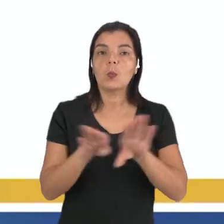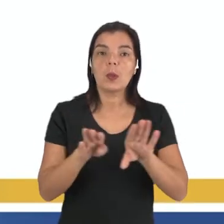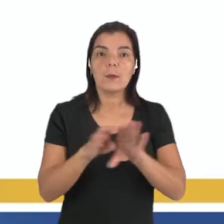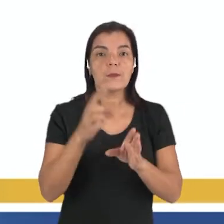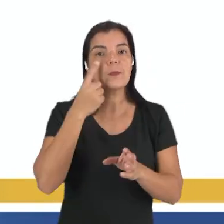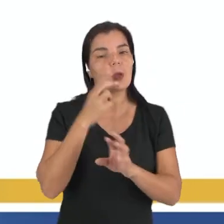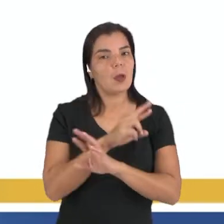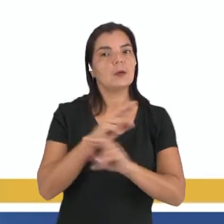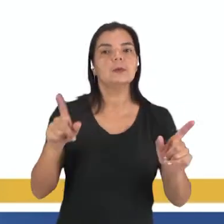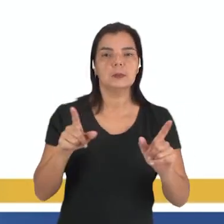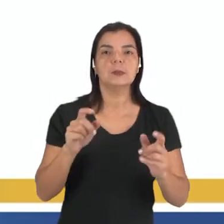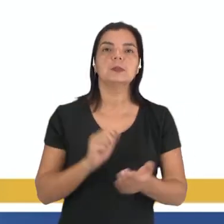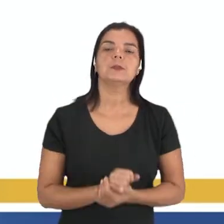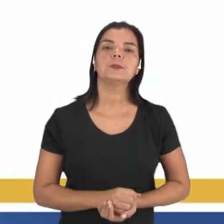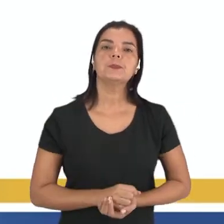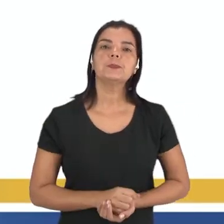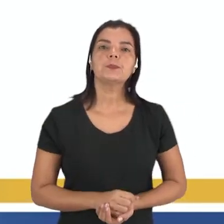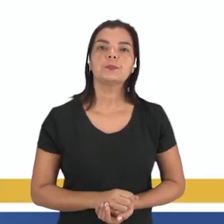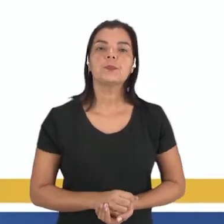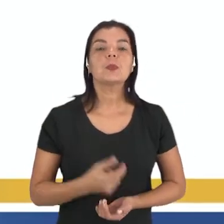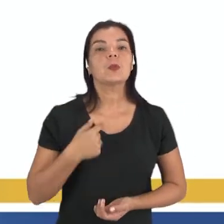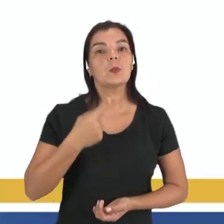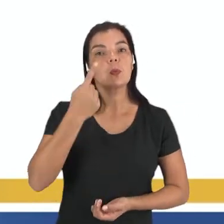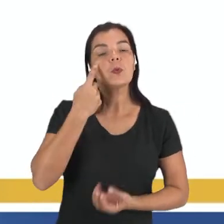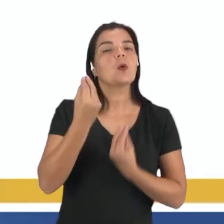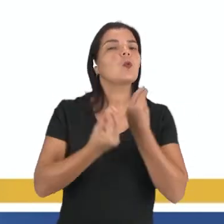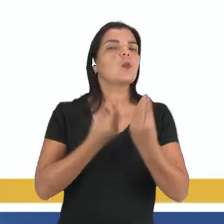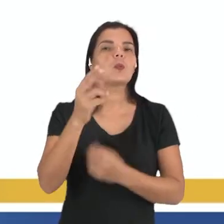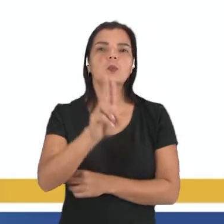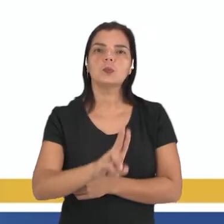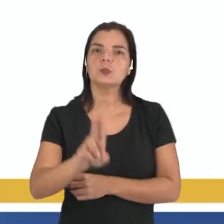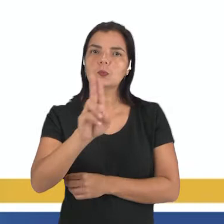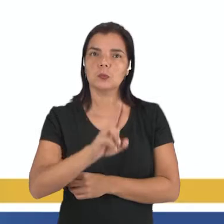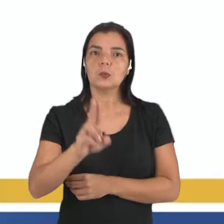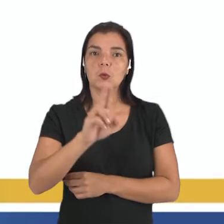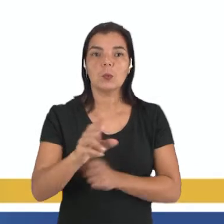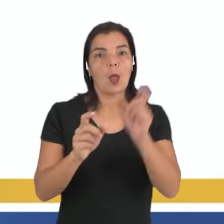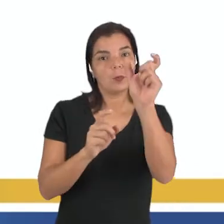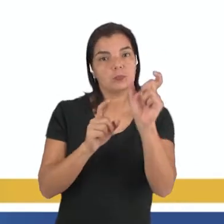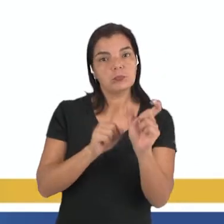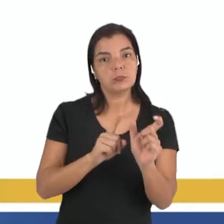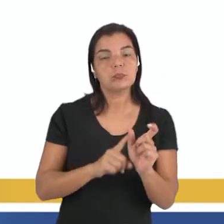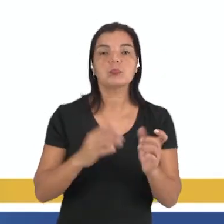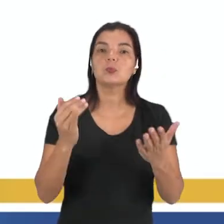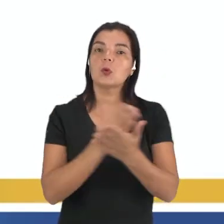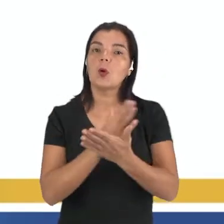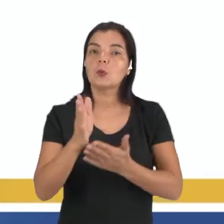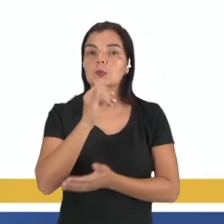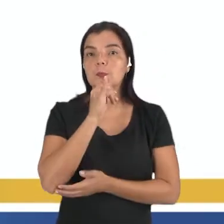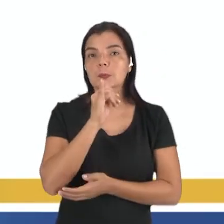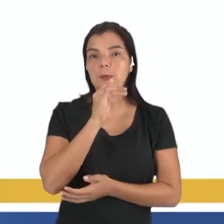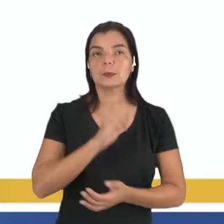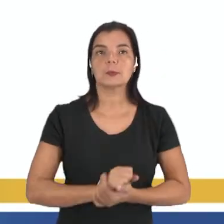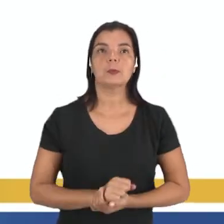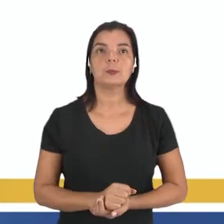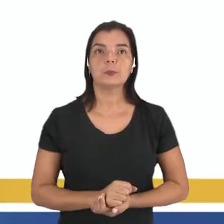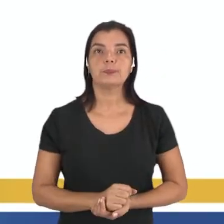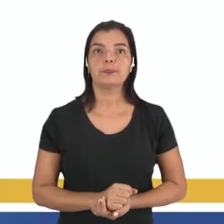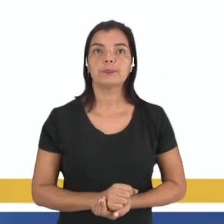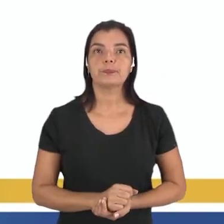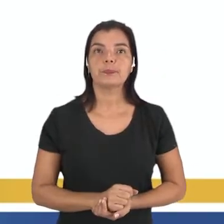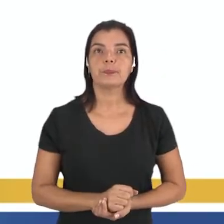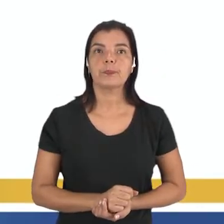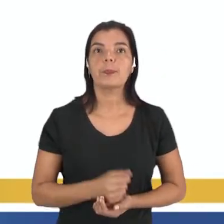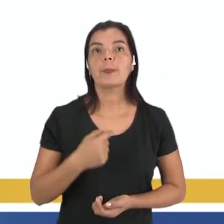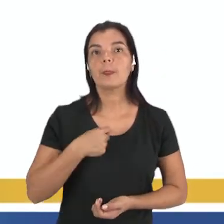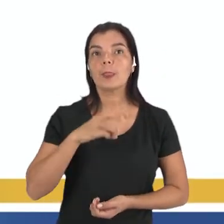essa diferença aí entre esses que parecem. Então, vamos ver como usar essas double H questions. Vamos ver aqui alguns exemplos. When is